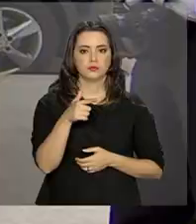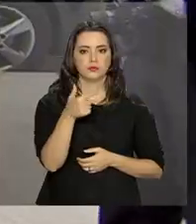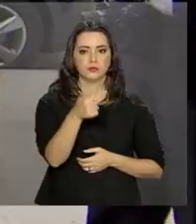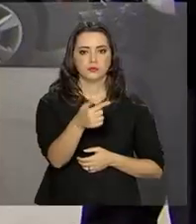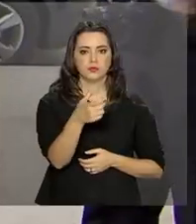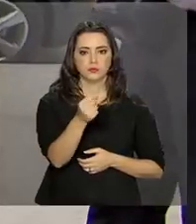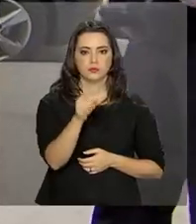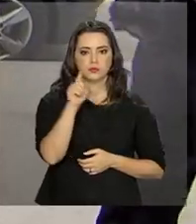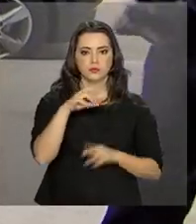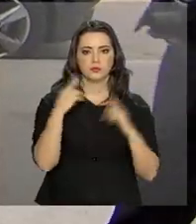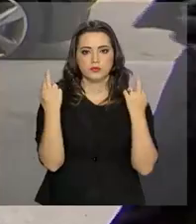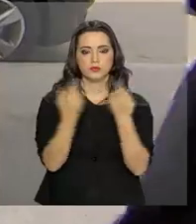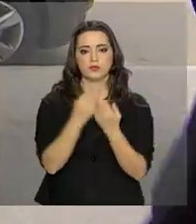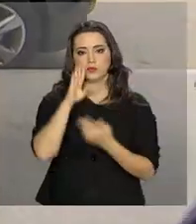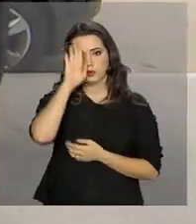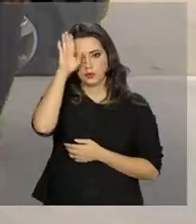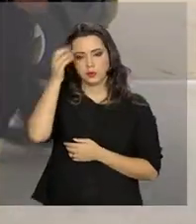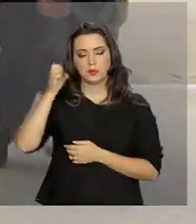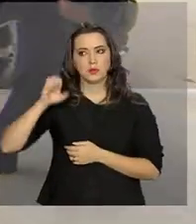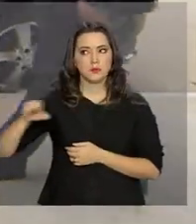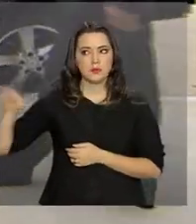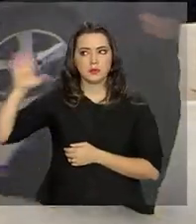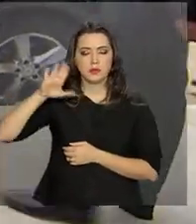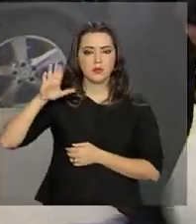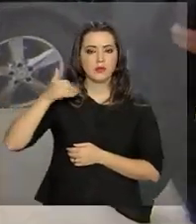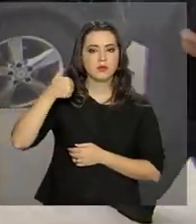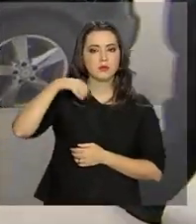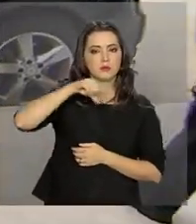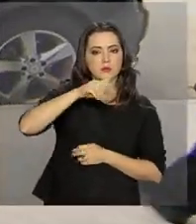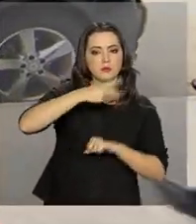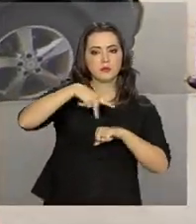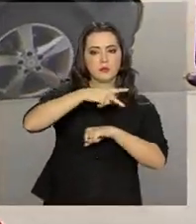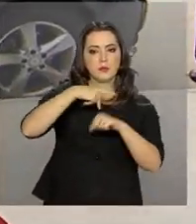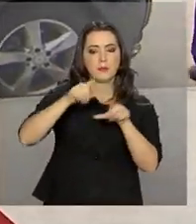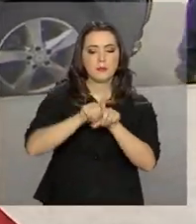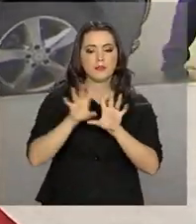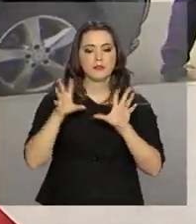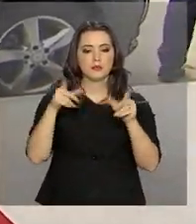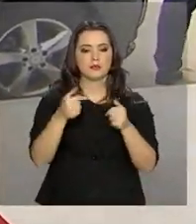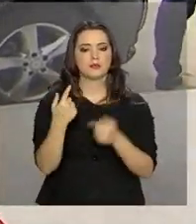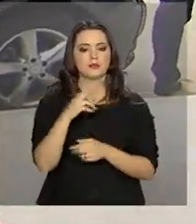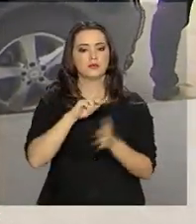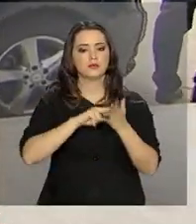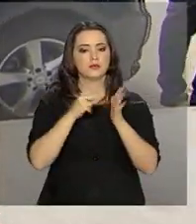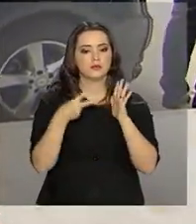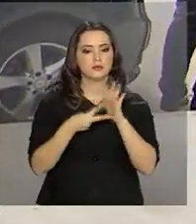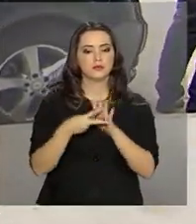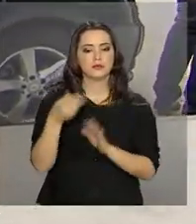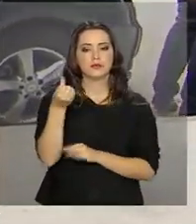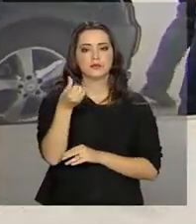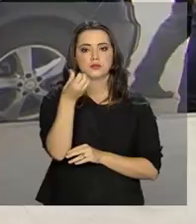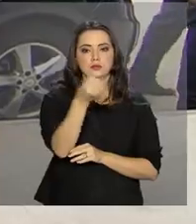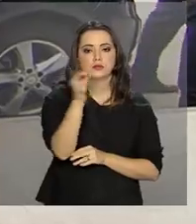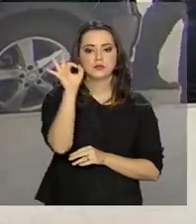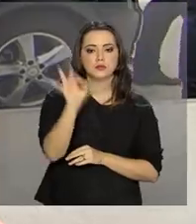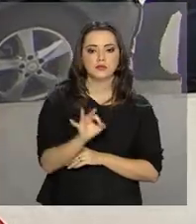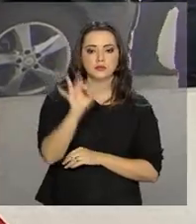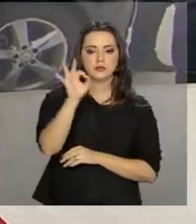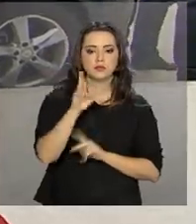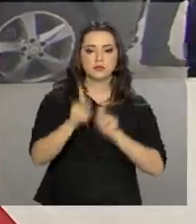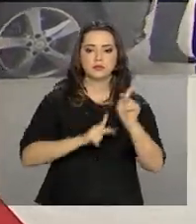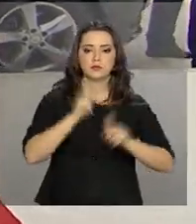formado por toda a União Europeia e mais 19 países. Ao todo, representa 66%